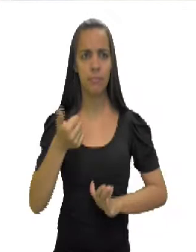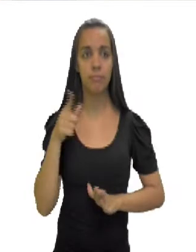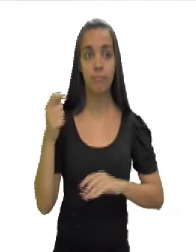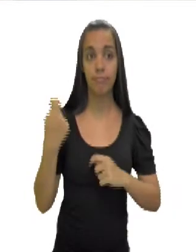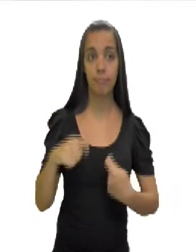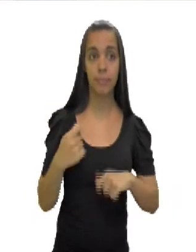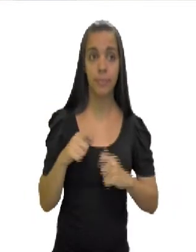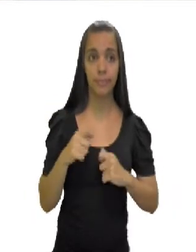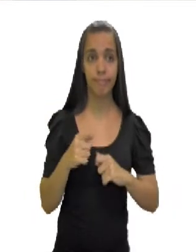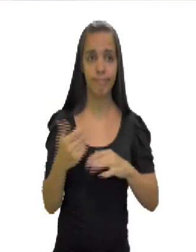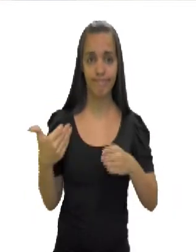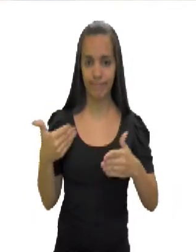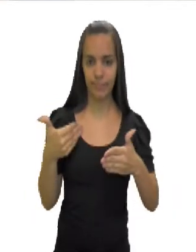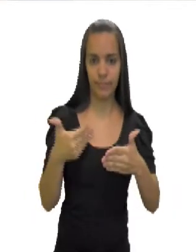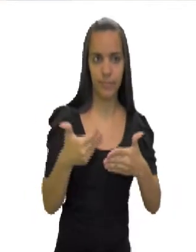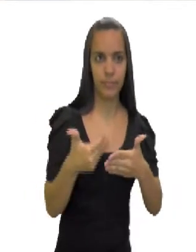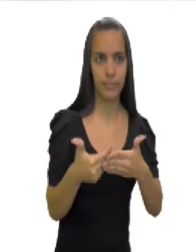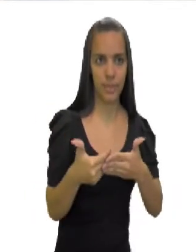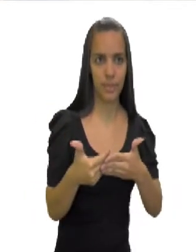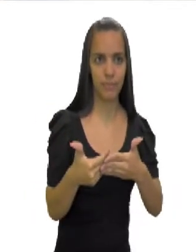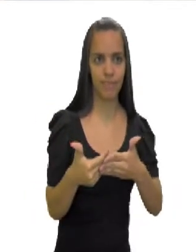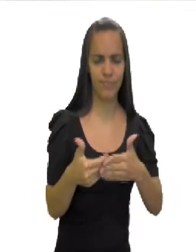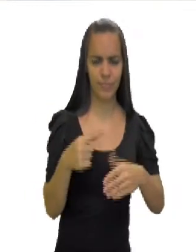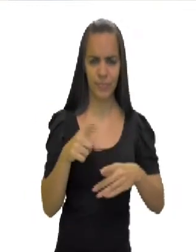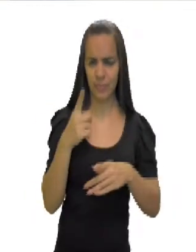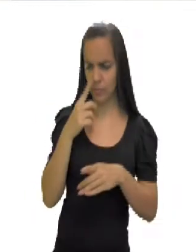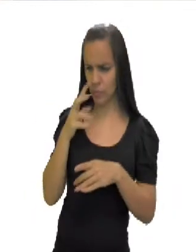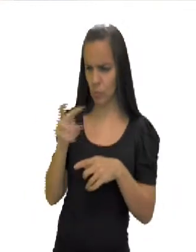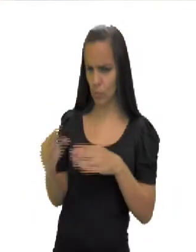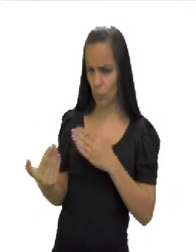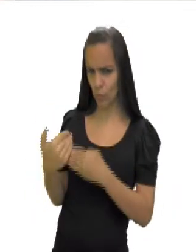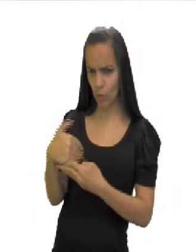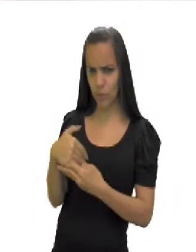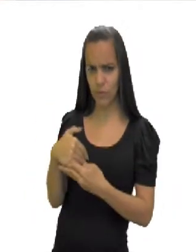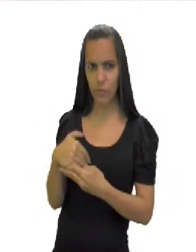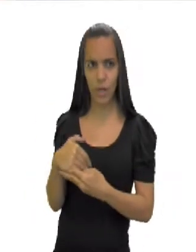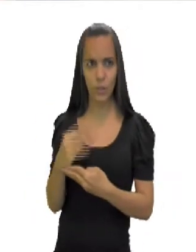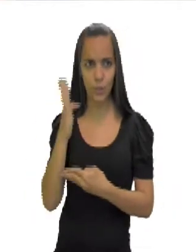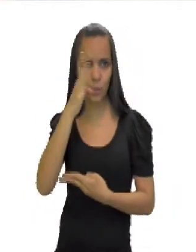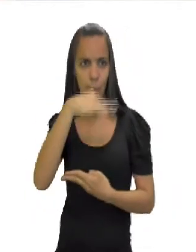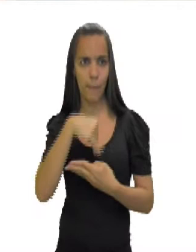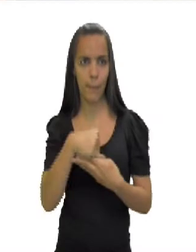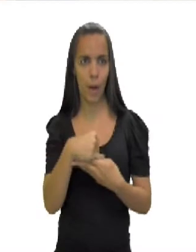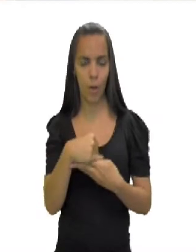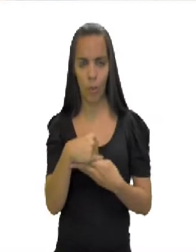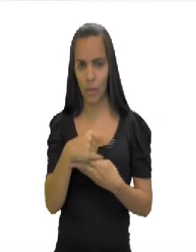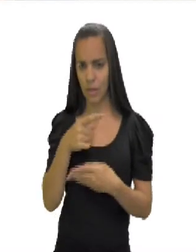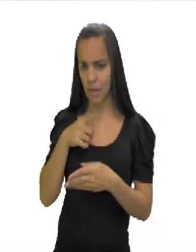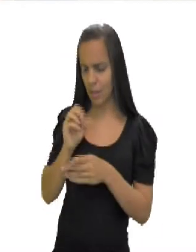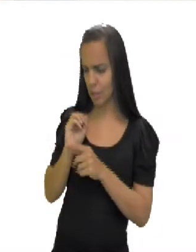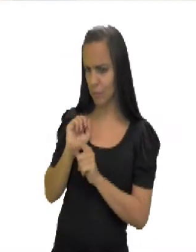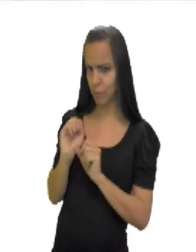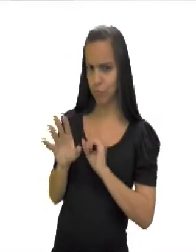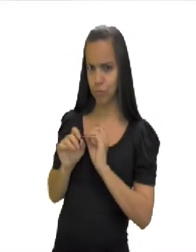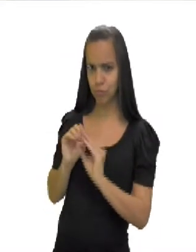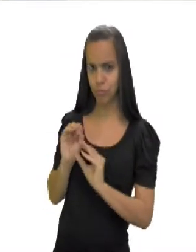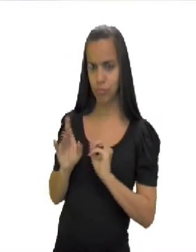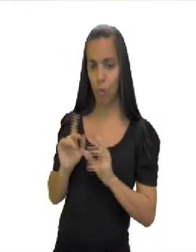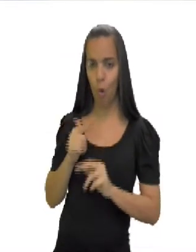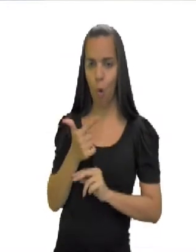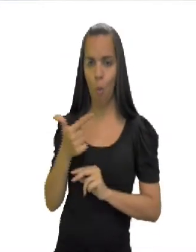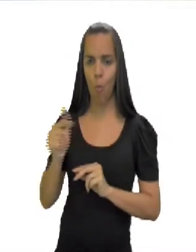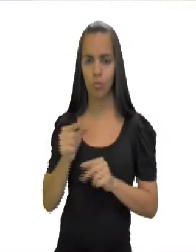Primeiro, eles se aproximam da estrutura estranha e depois ingerem a partícula estranha, porque a